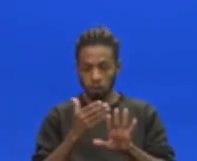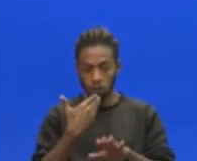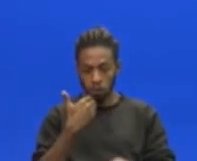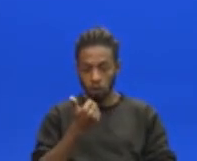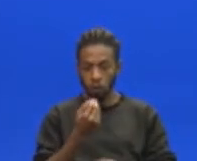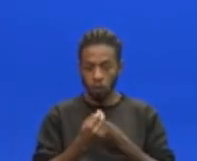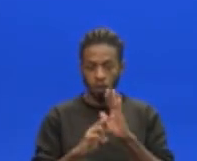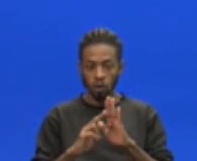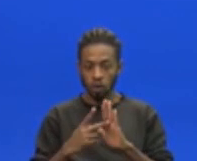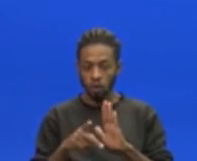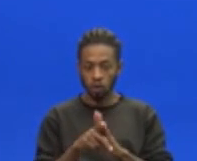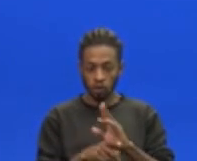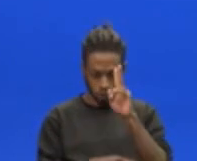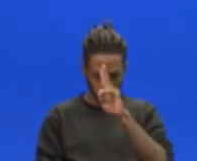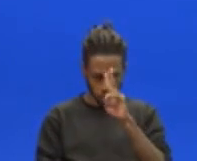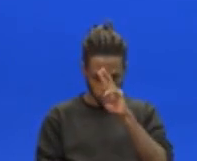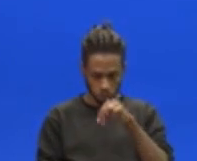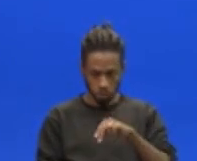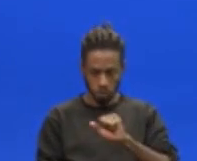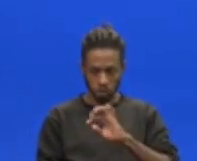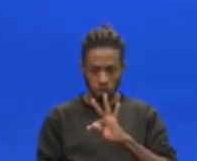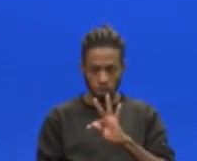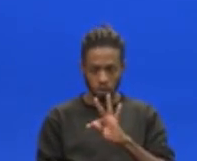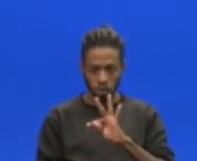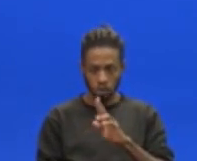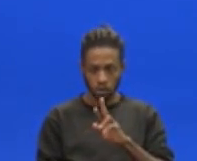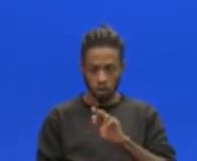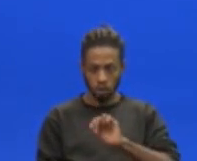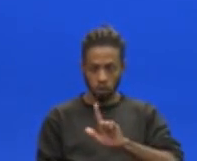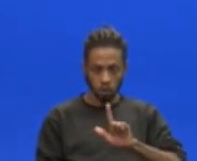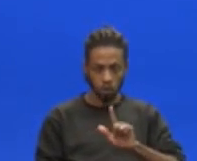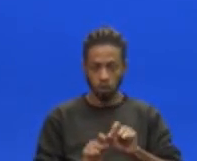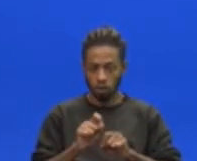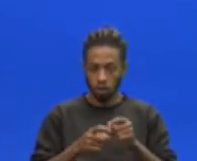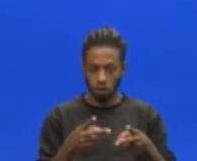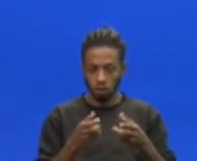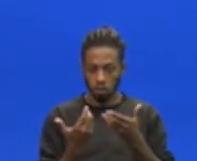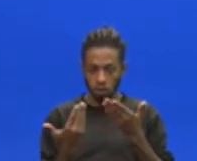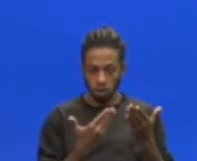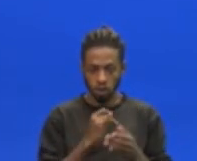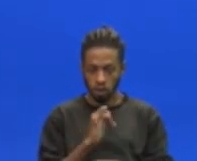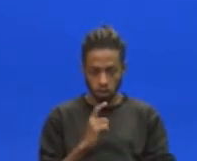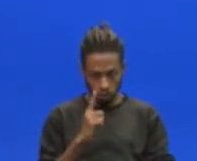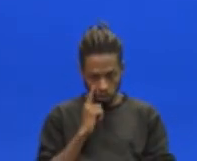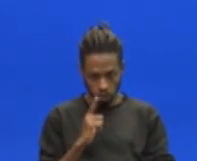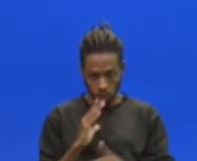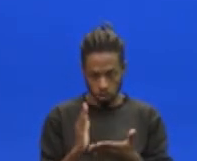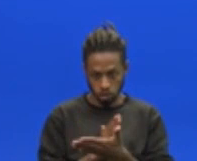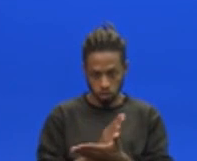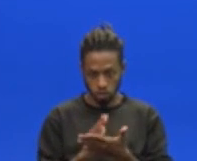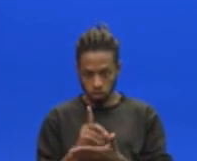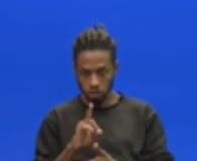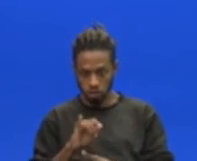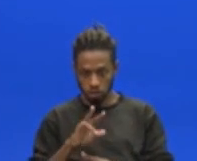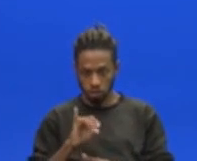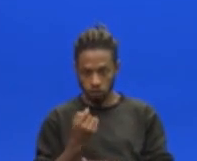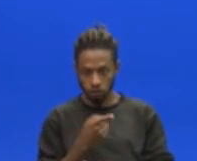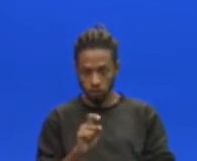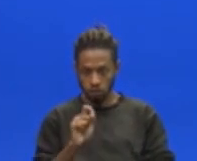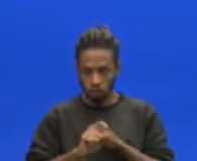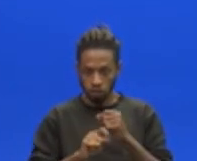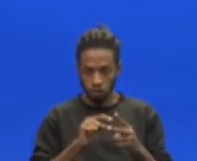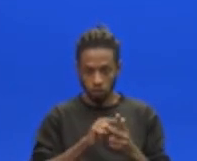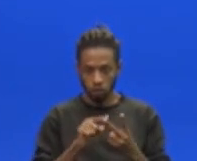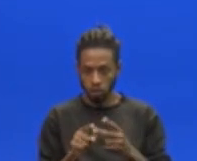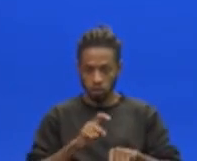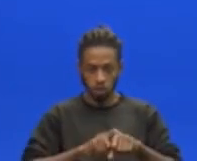é essa chamada história natural das doenças. A gente percebe aqui, nitidamente, uma divisão clara entre dois